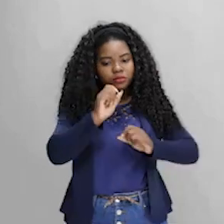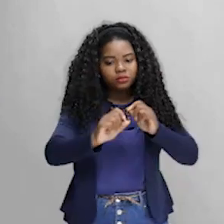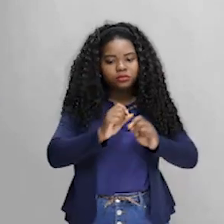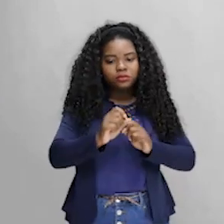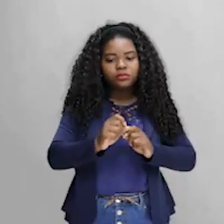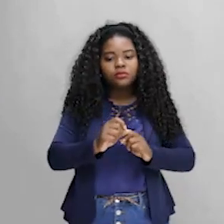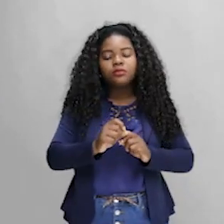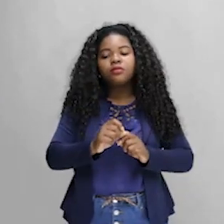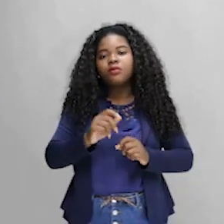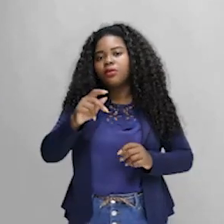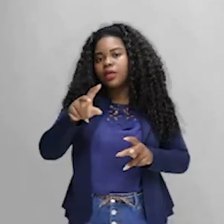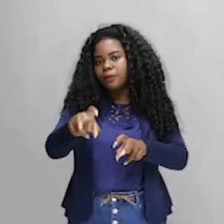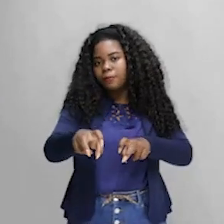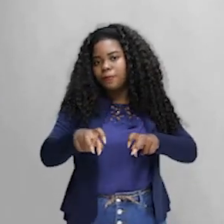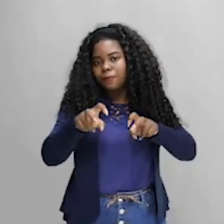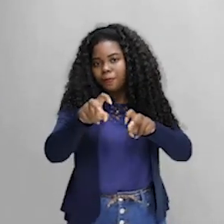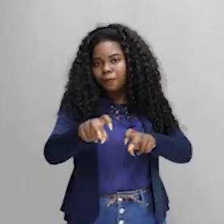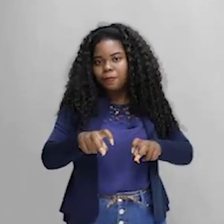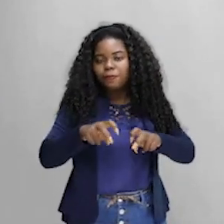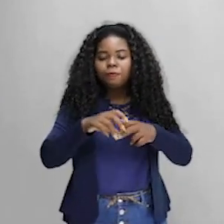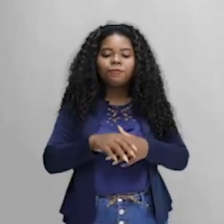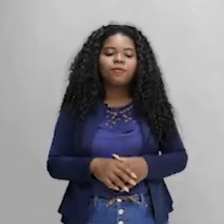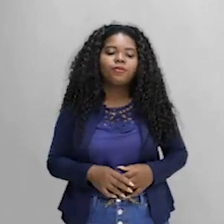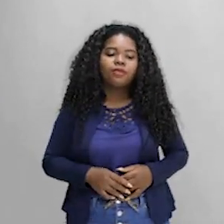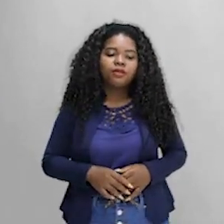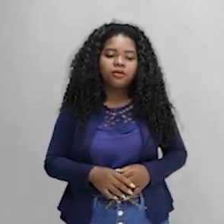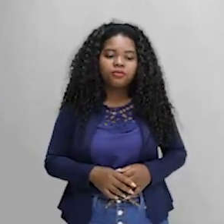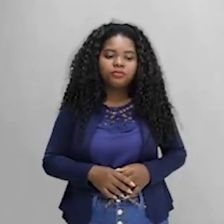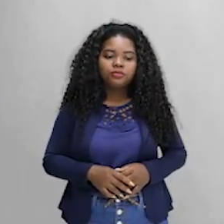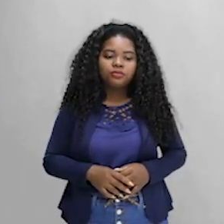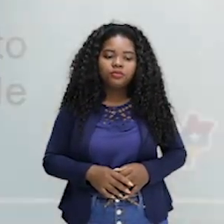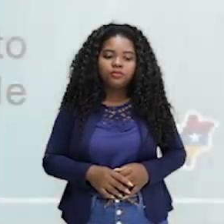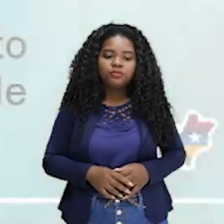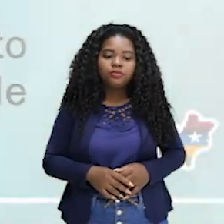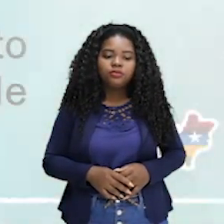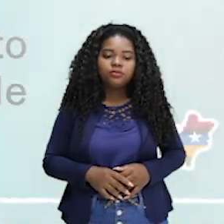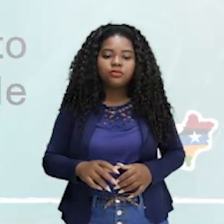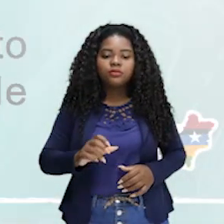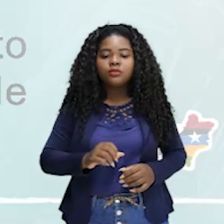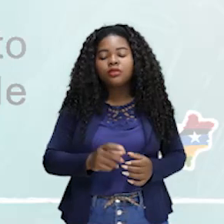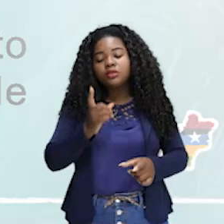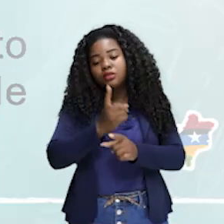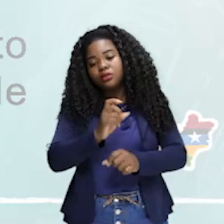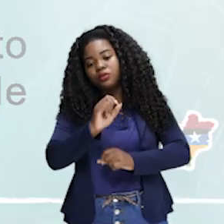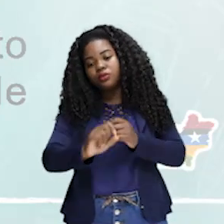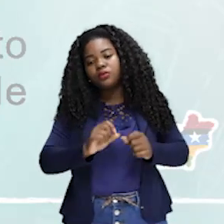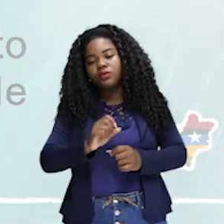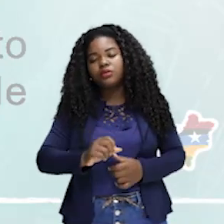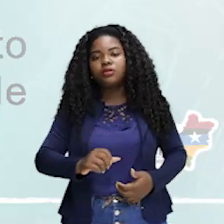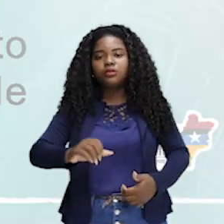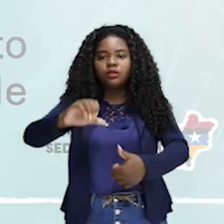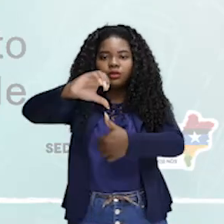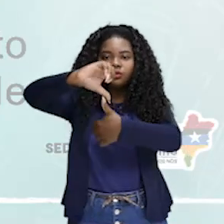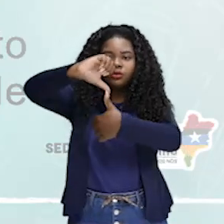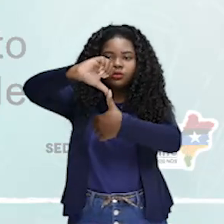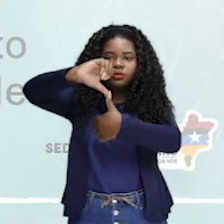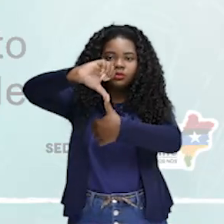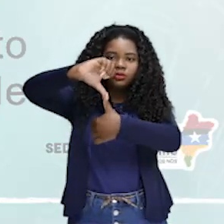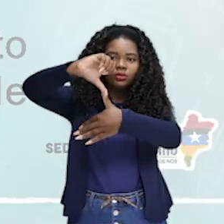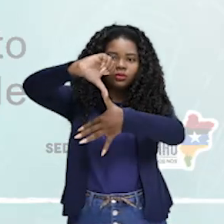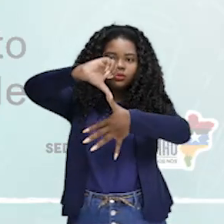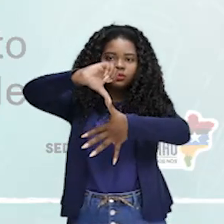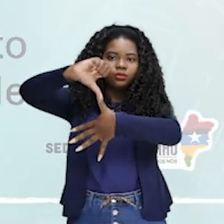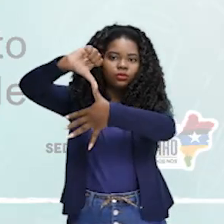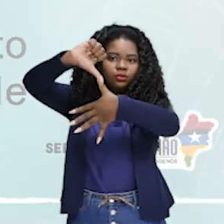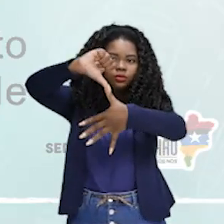a pecuária, tá, galera? Então, vamos aqui sintetizar, né? Encontra na América do Sul, na Europa, na Ásia, comuns em clima subtropical e